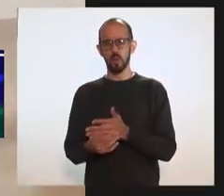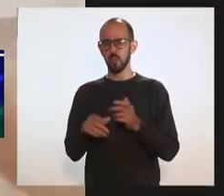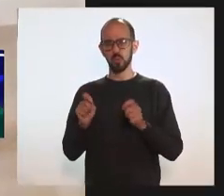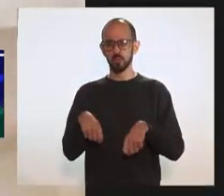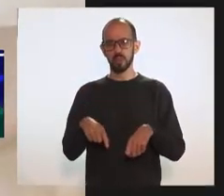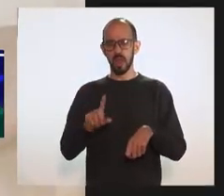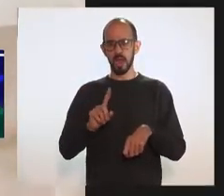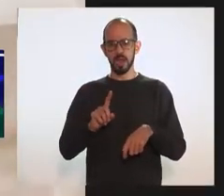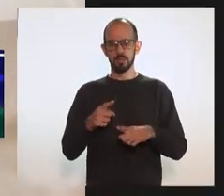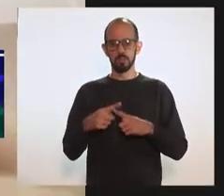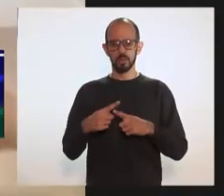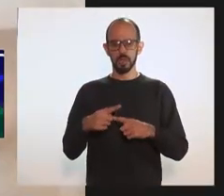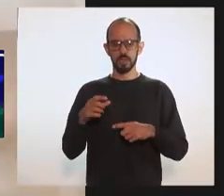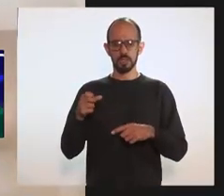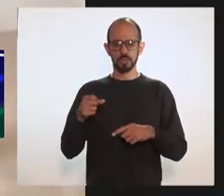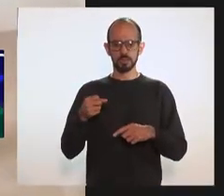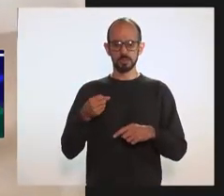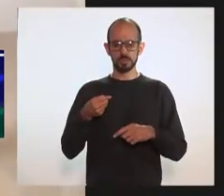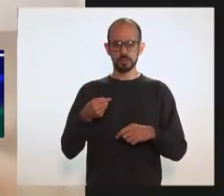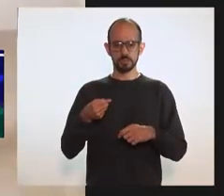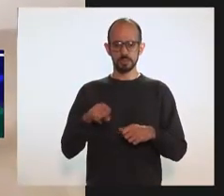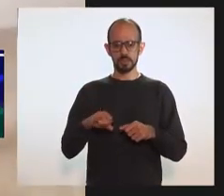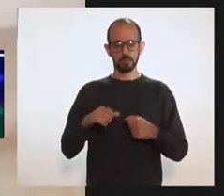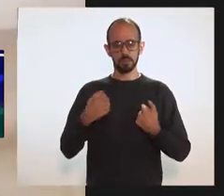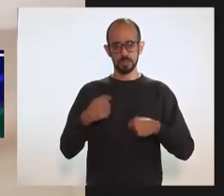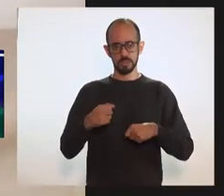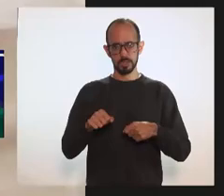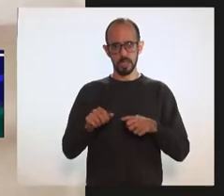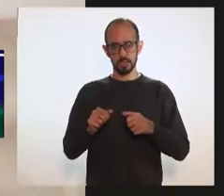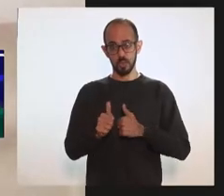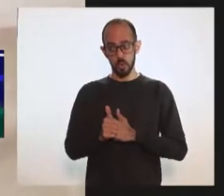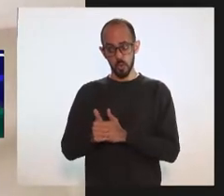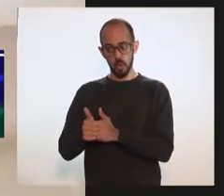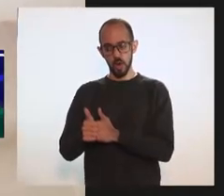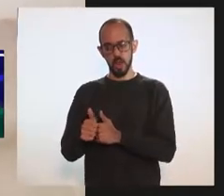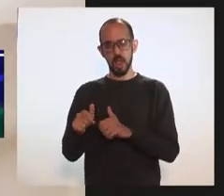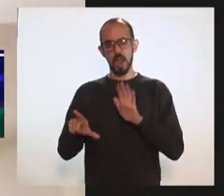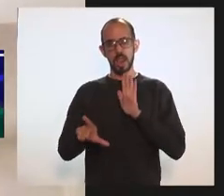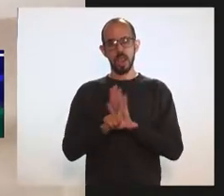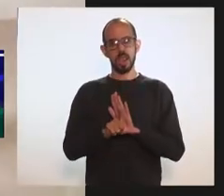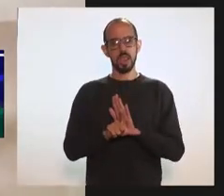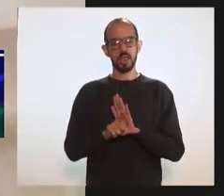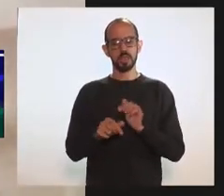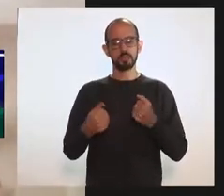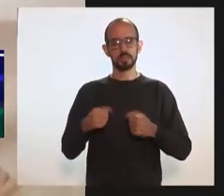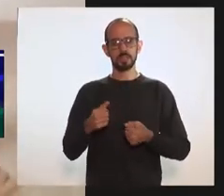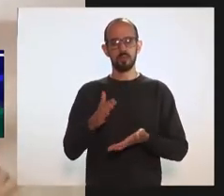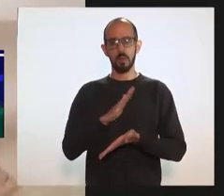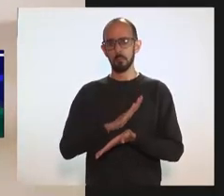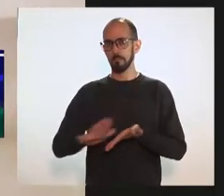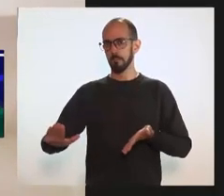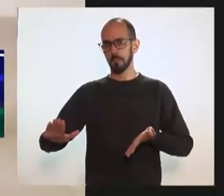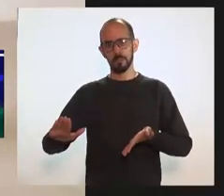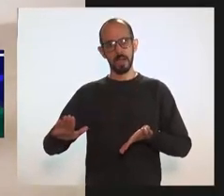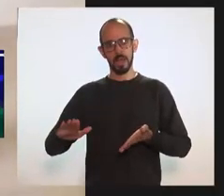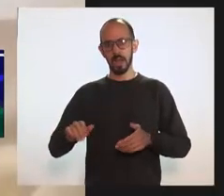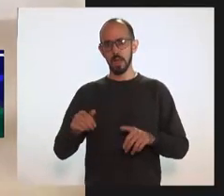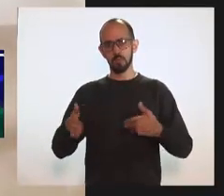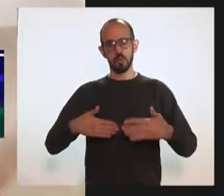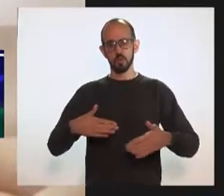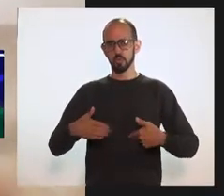e cerveja, independente da capacidade de produção do CNPJ. Então, isso impactaria